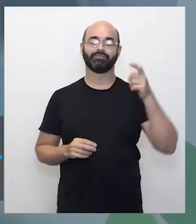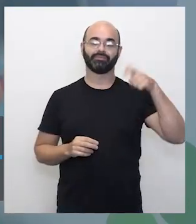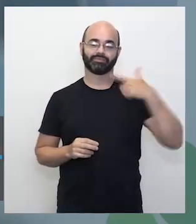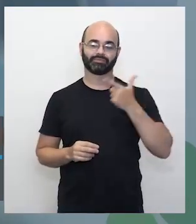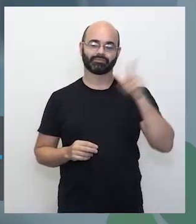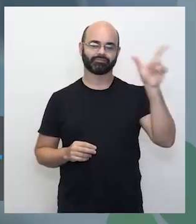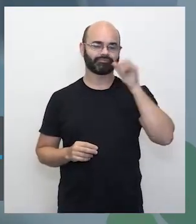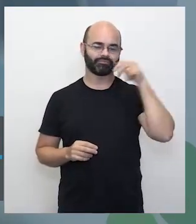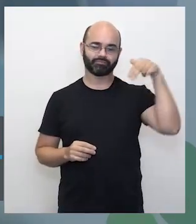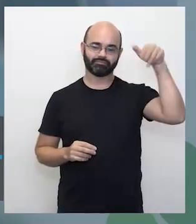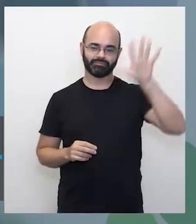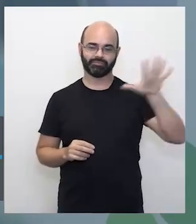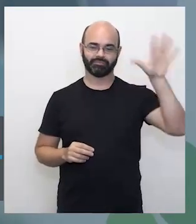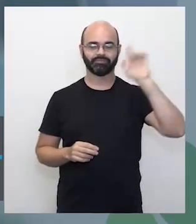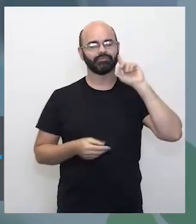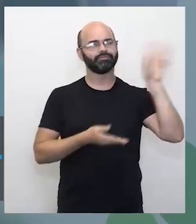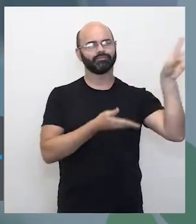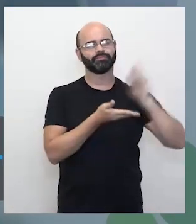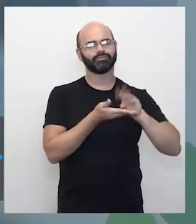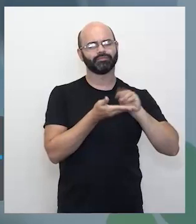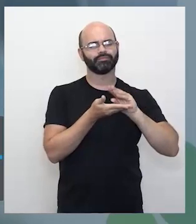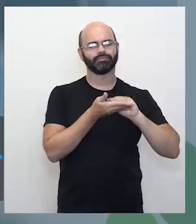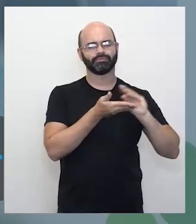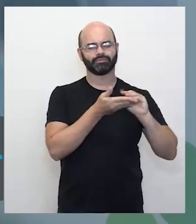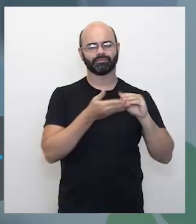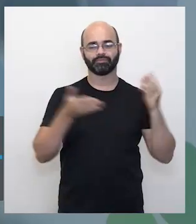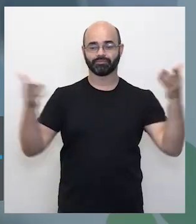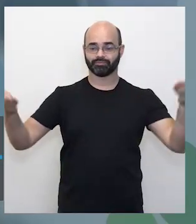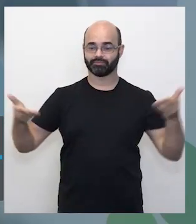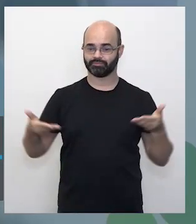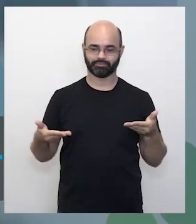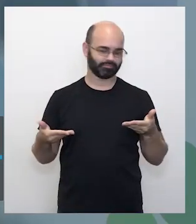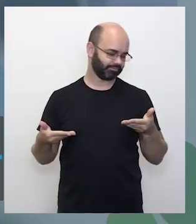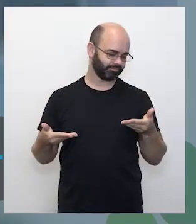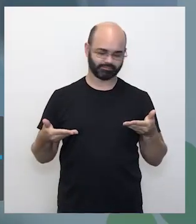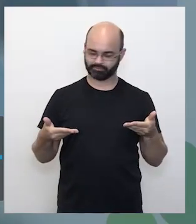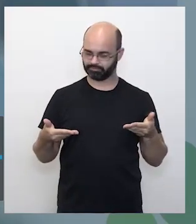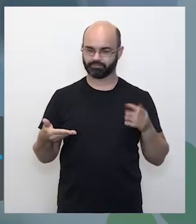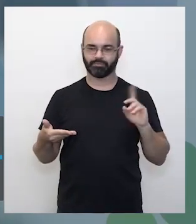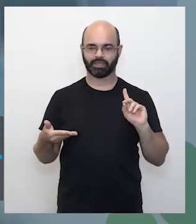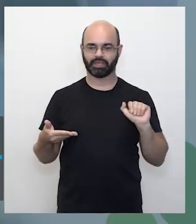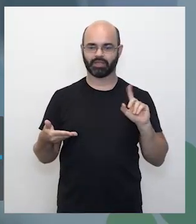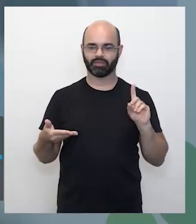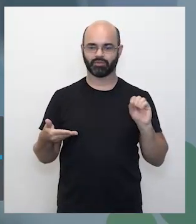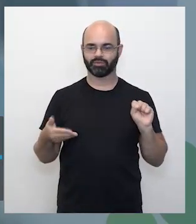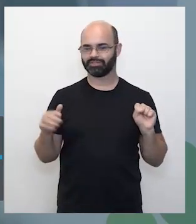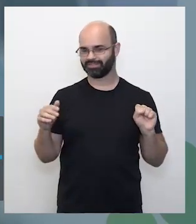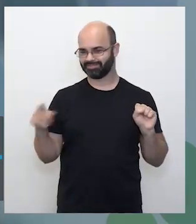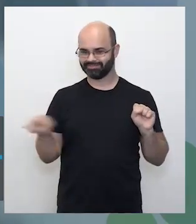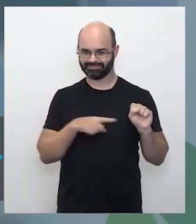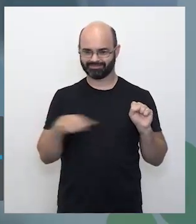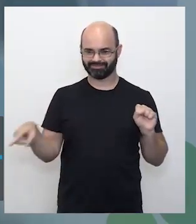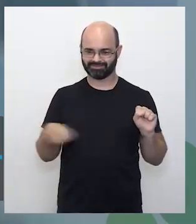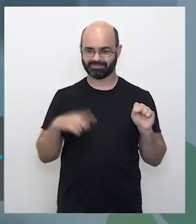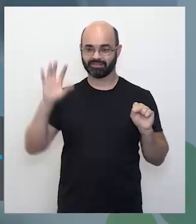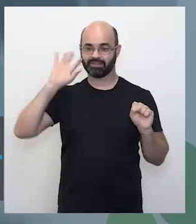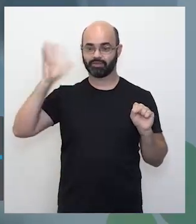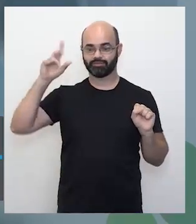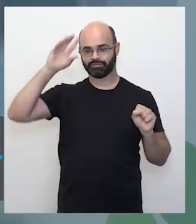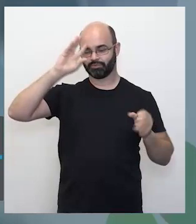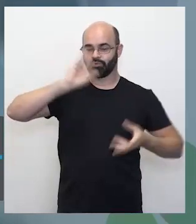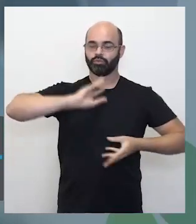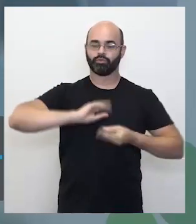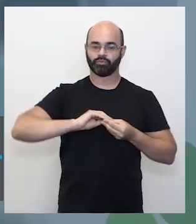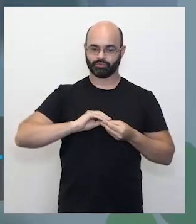regiões do Nordeste, nós podemos achar aí, a partir da análise dos dados, uma conclusão, um resultado que,